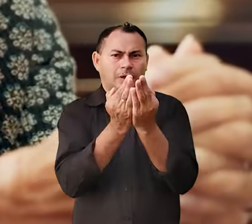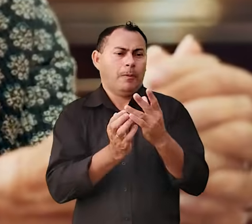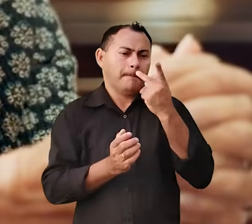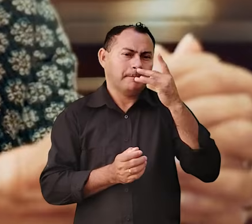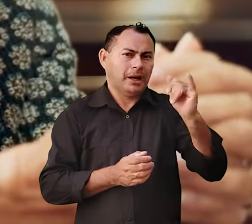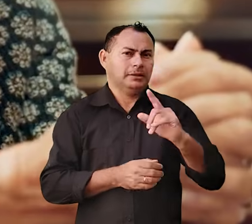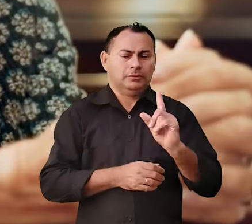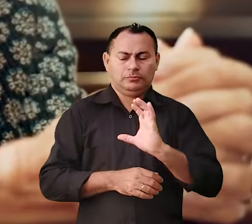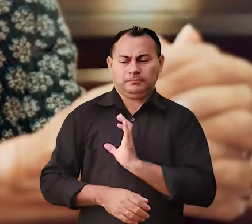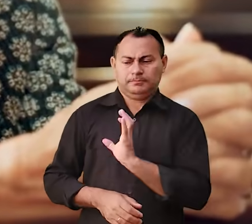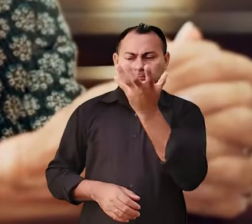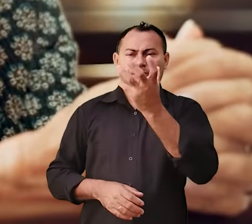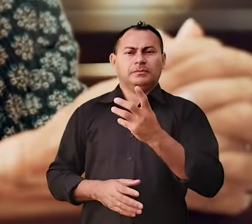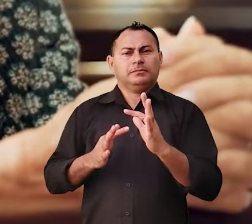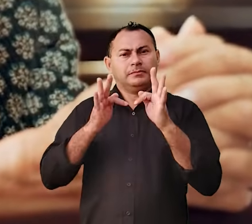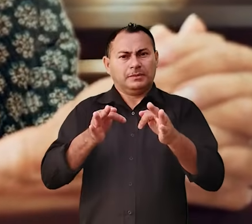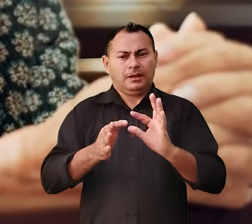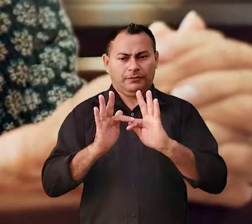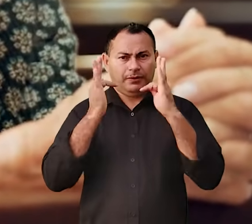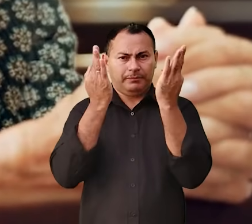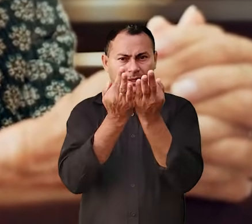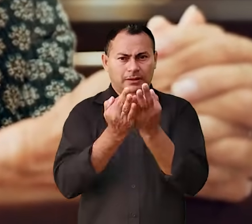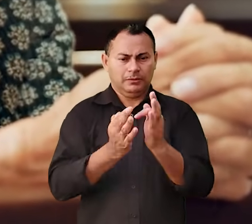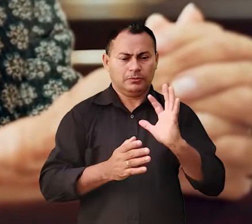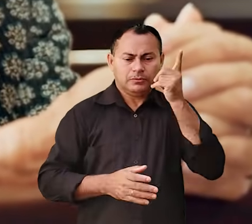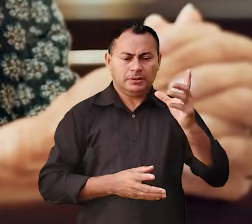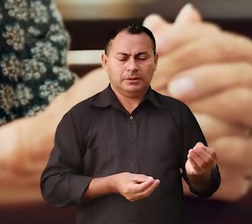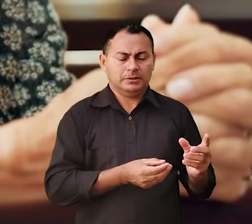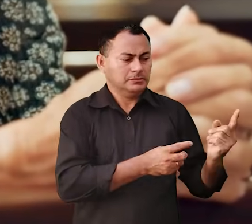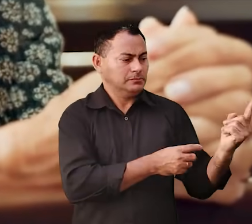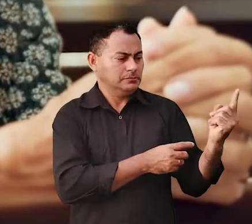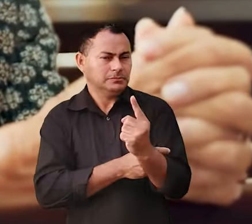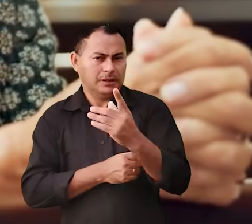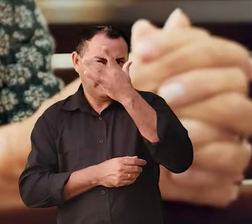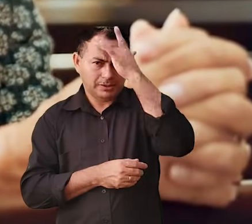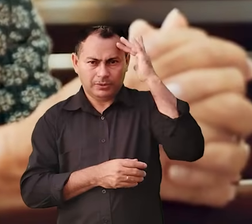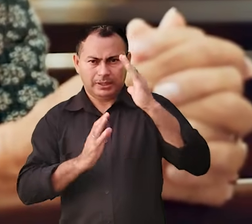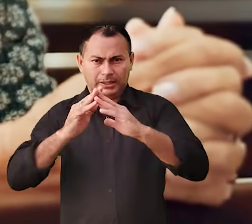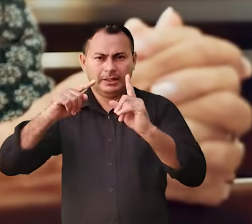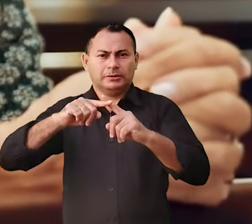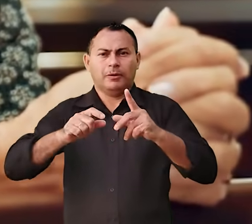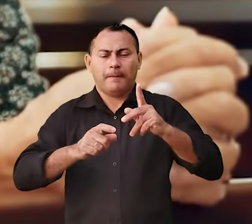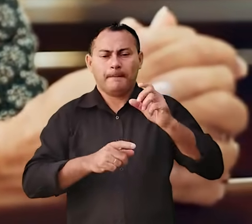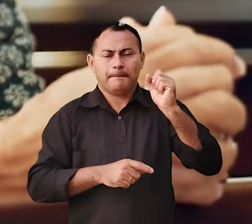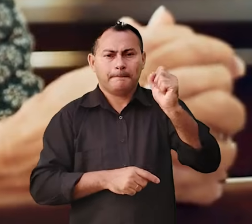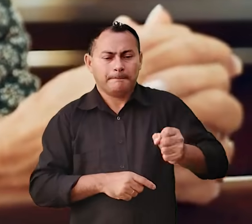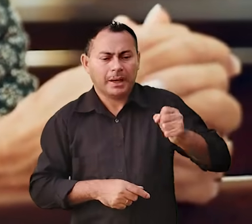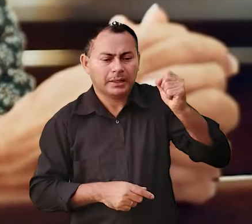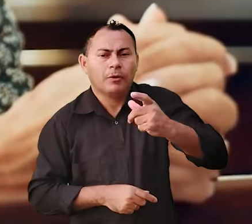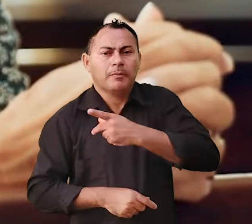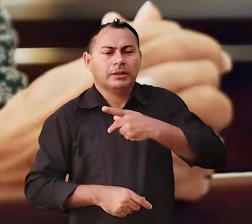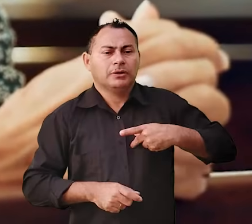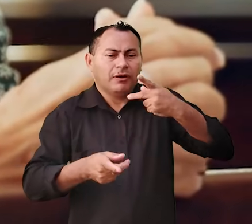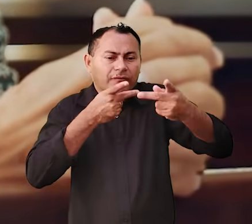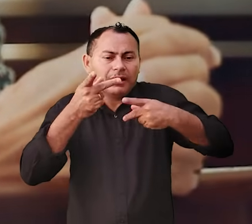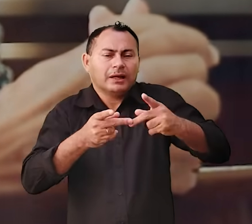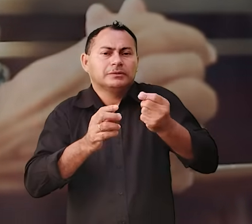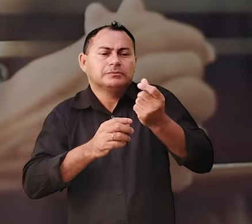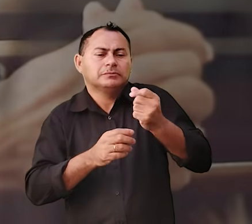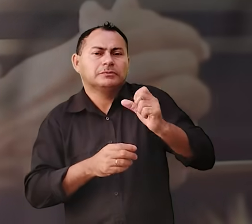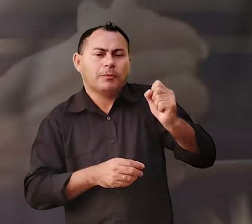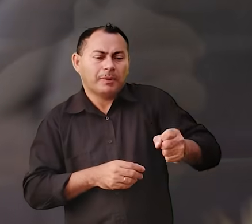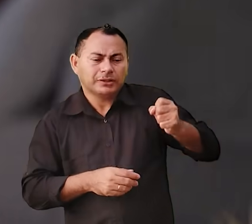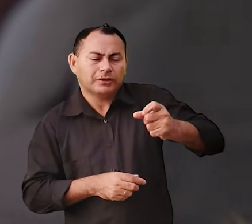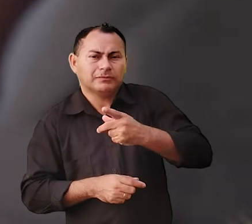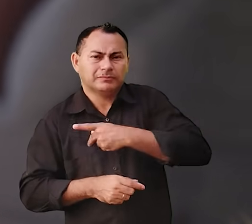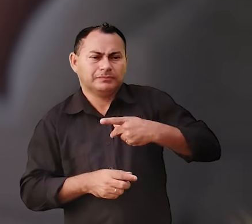famílias cujo pai não era convertido, e quando finalmente a família conseguia trazer o homem à igreja, o pastor falava sobre dinheiro. E aí o